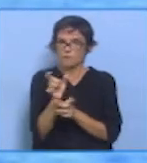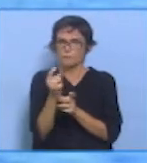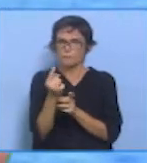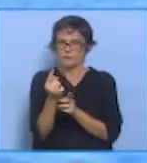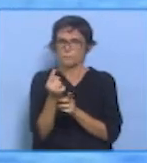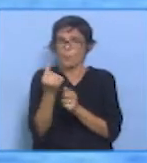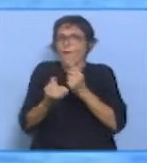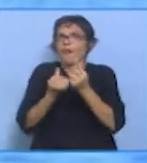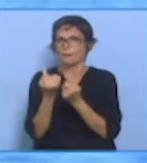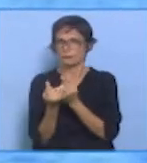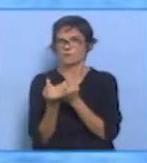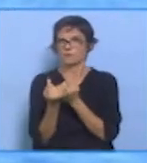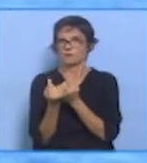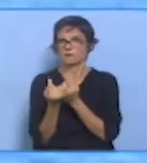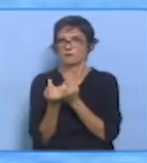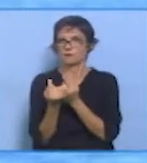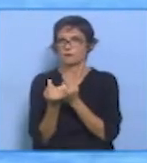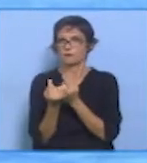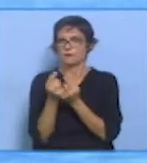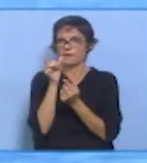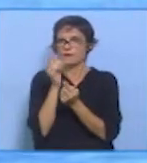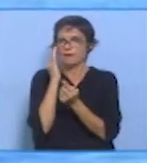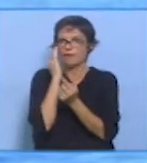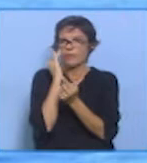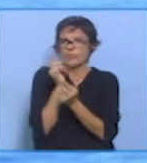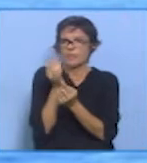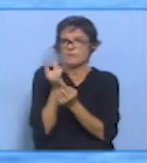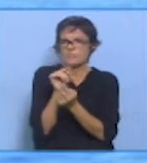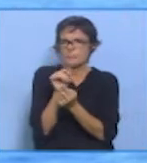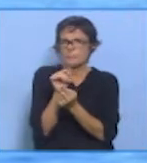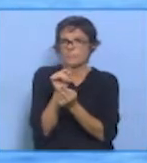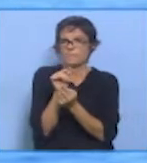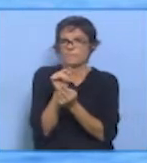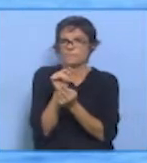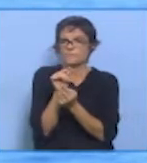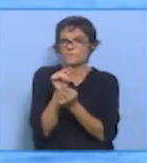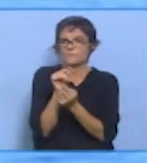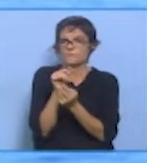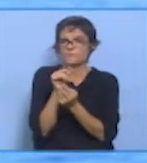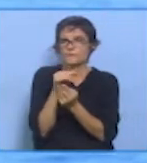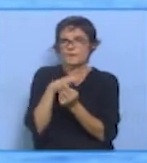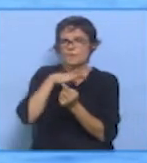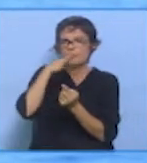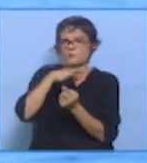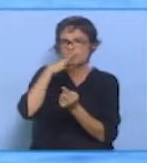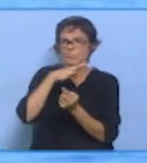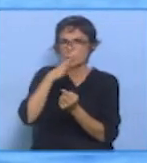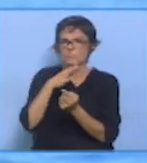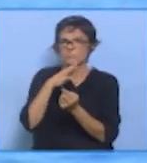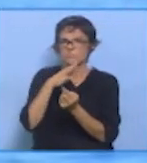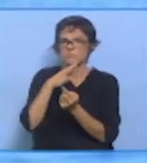com depois colegas, que tentassem dar a entender quais são aquilo que é